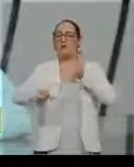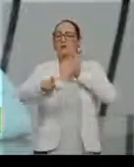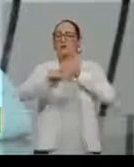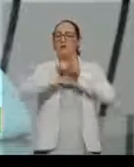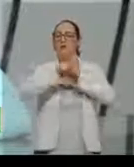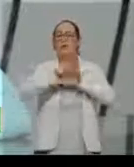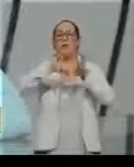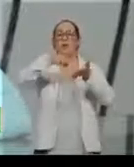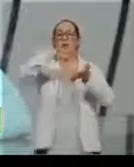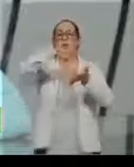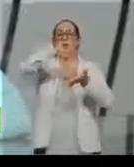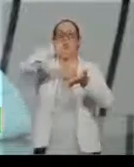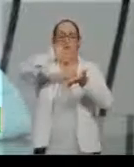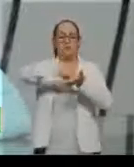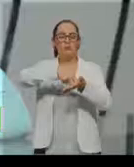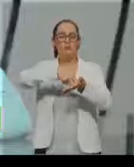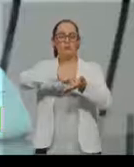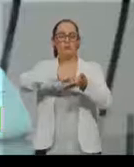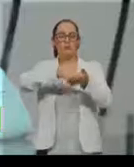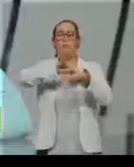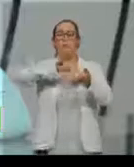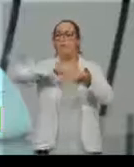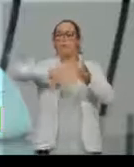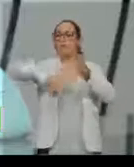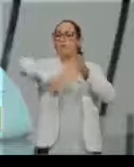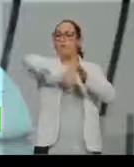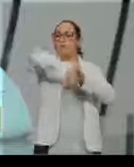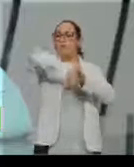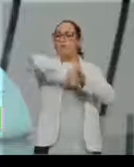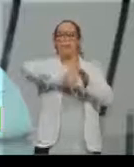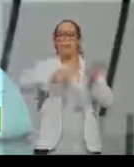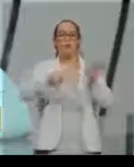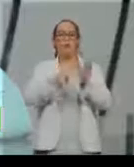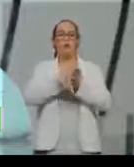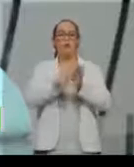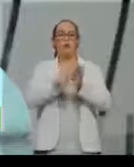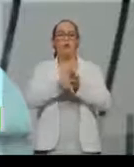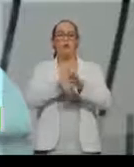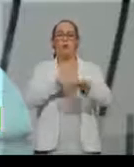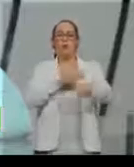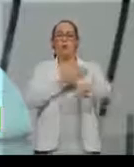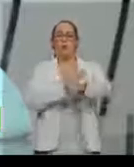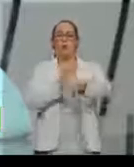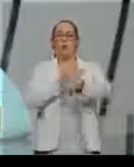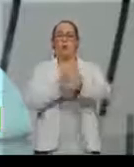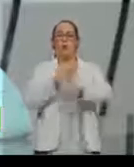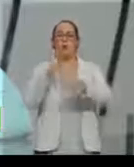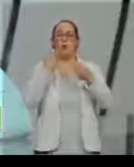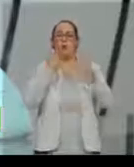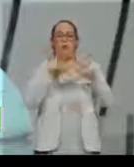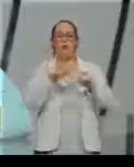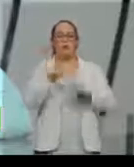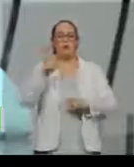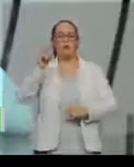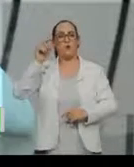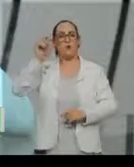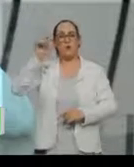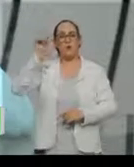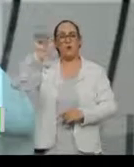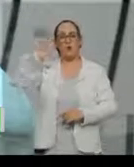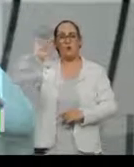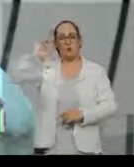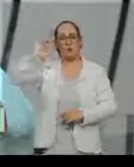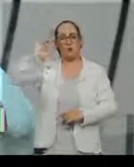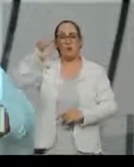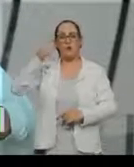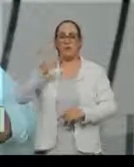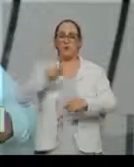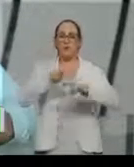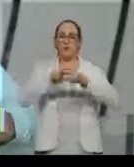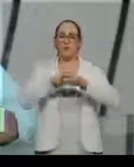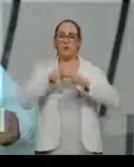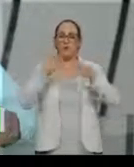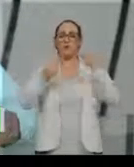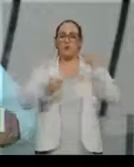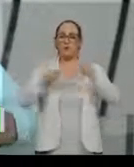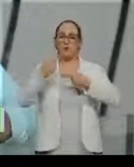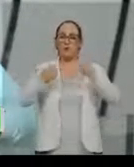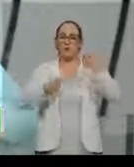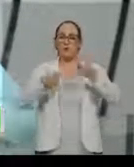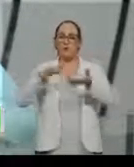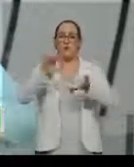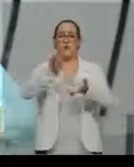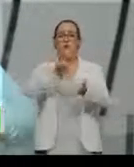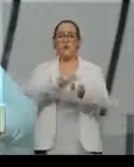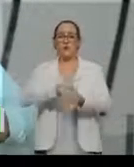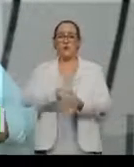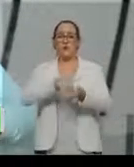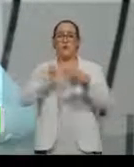vão criminalizar as práticas de racismo. Tudo isso a gente entende como políticas afirmativas justamente porque elas estão